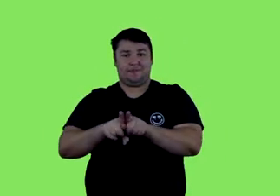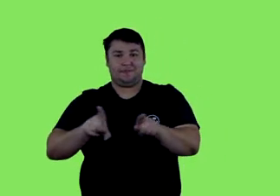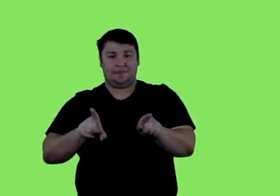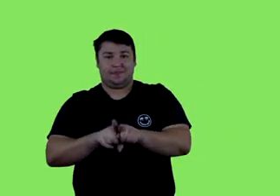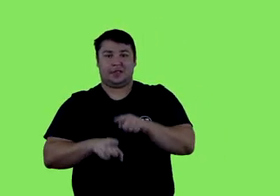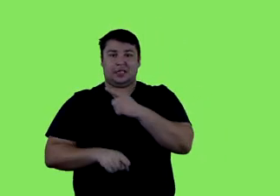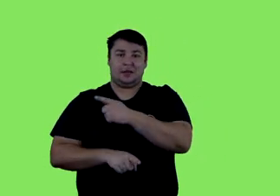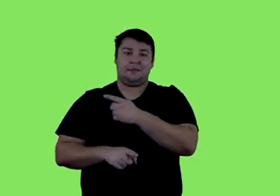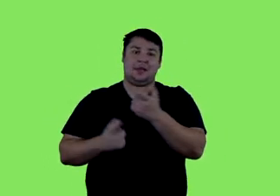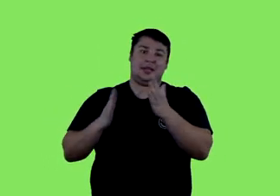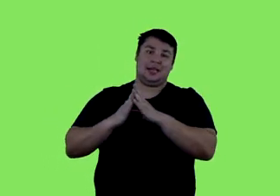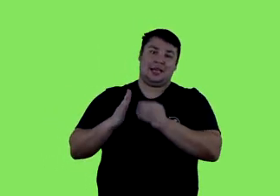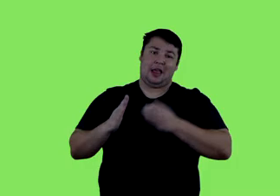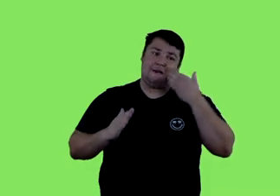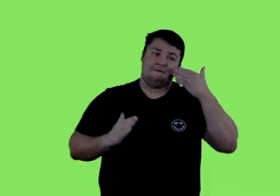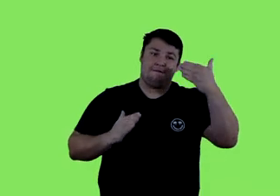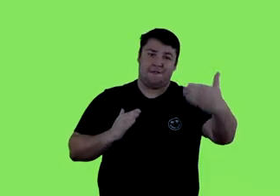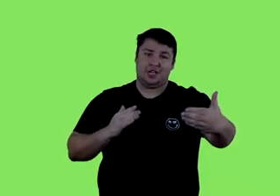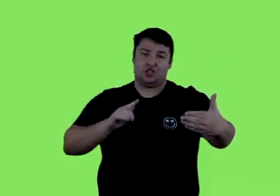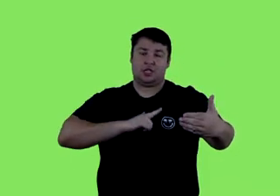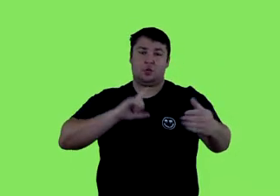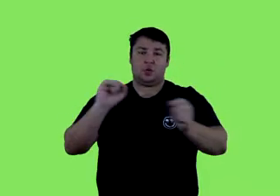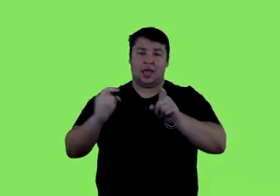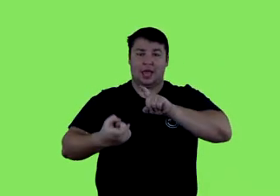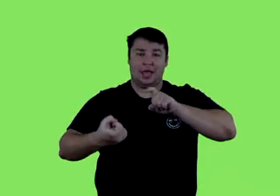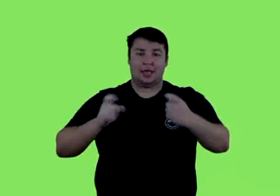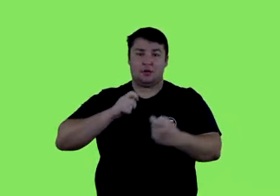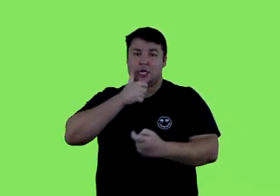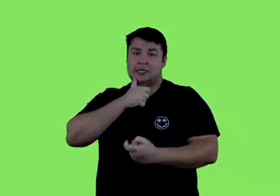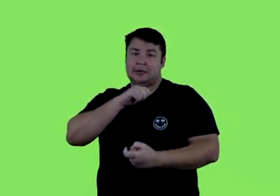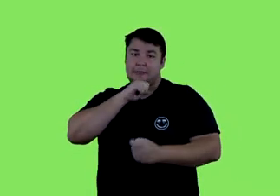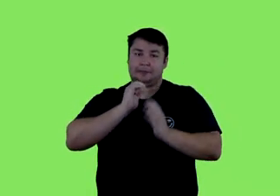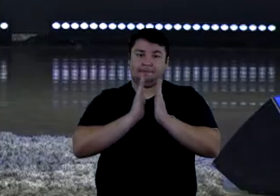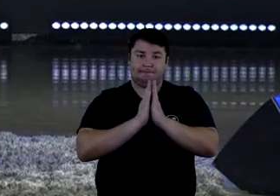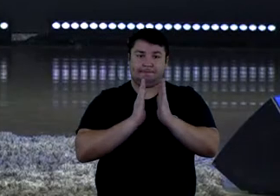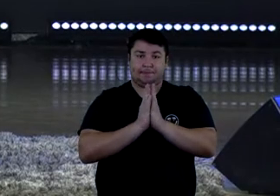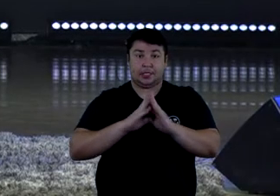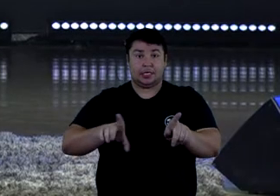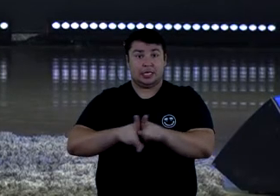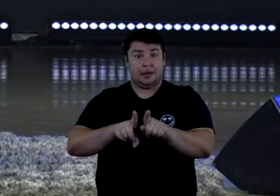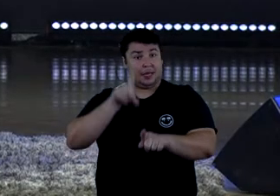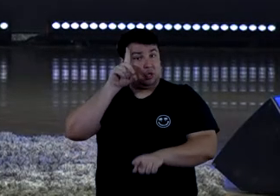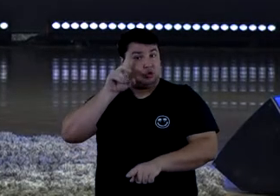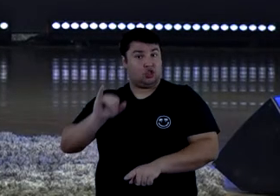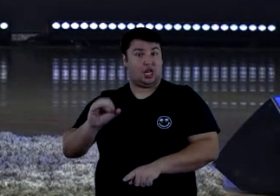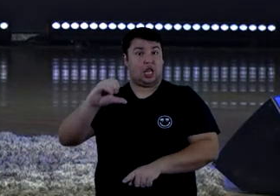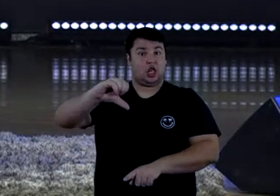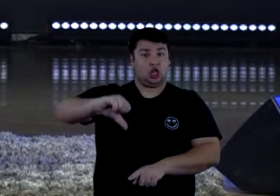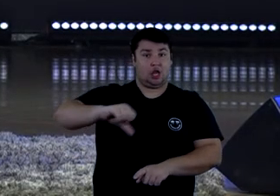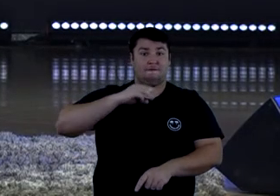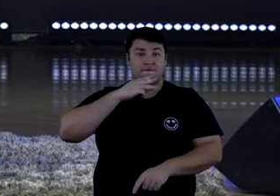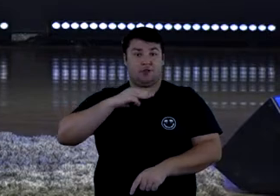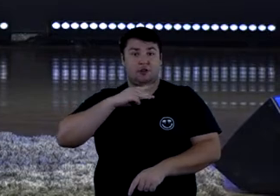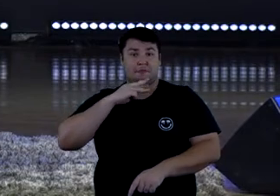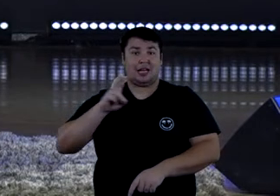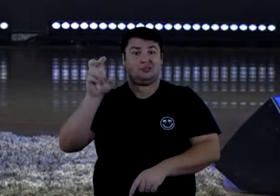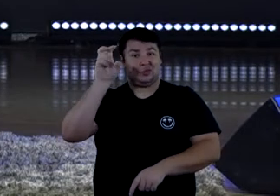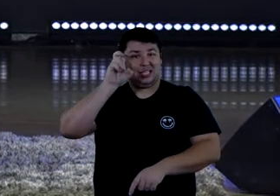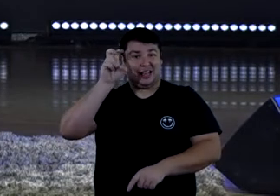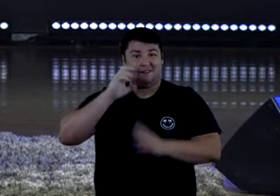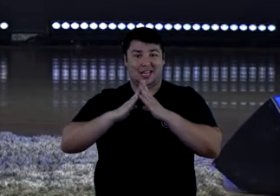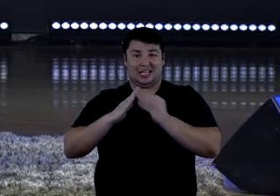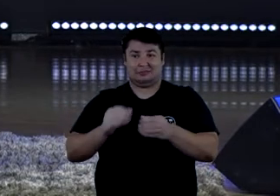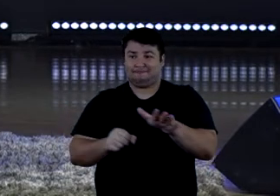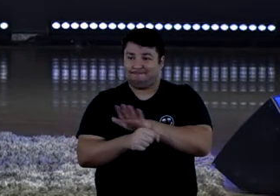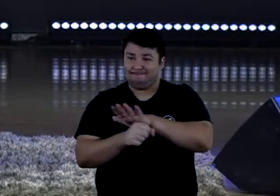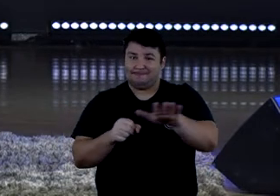a reunião das mães que oram. Também no dia 9 de março, quinta-feira, a igreja